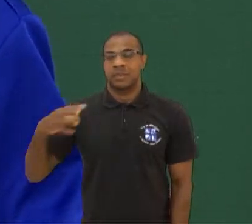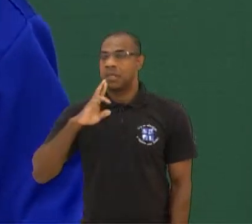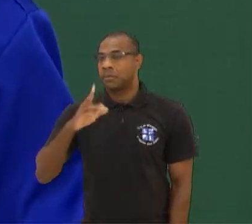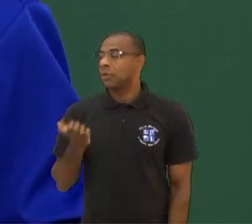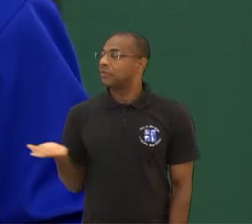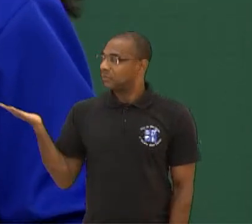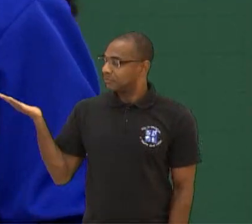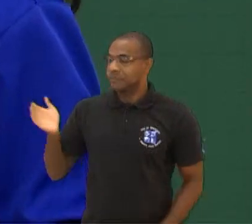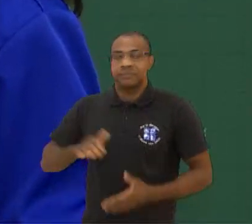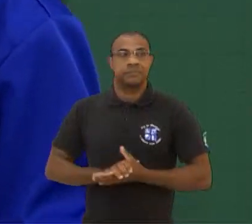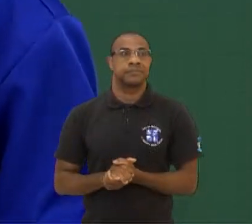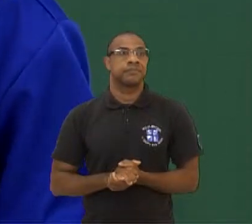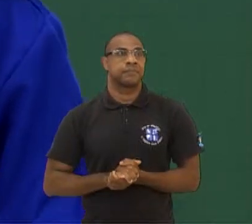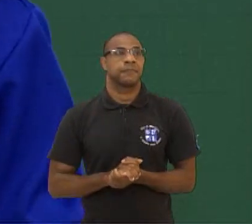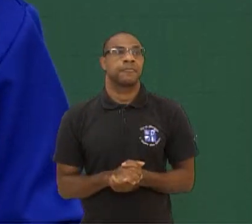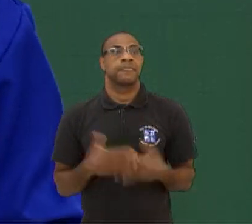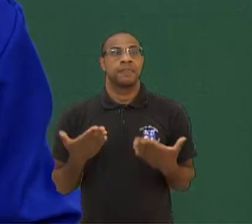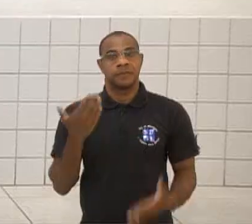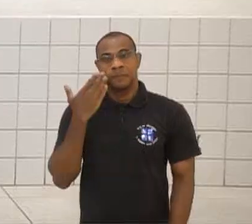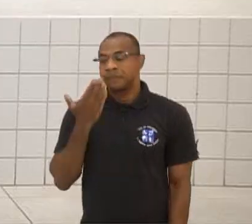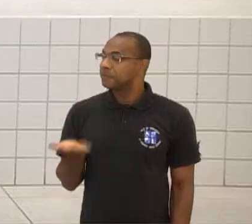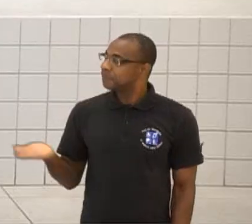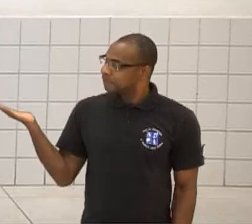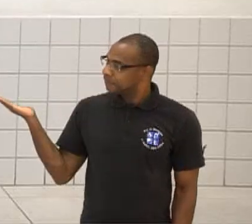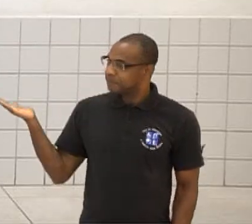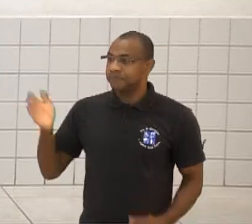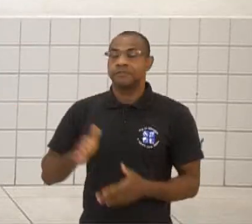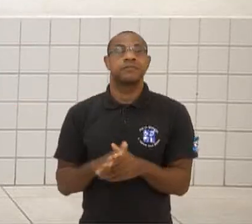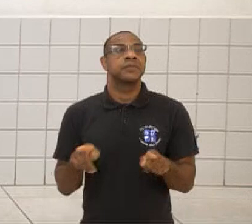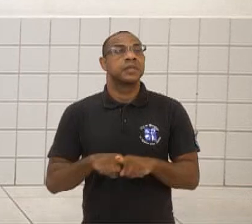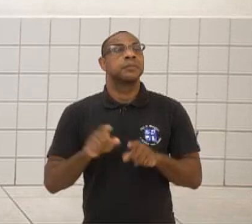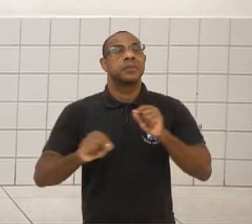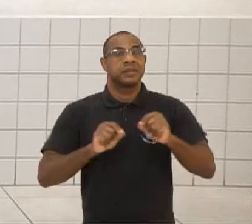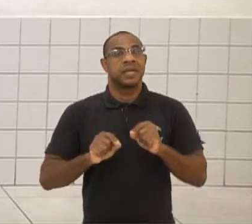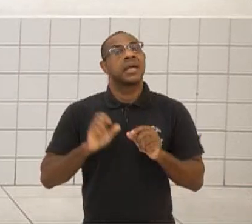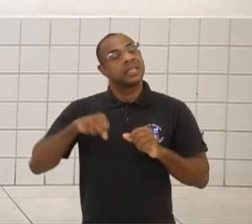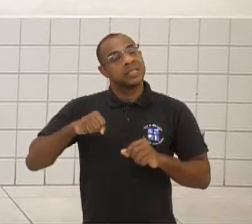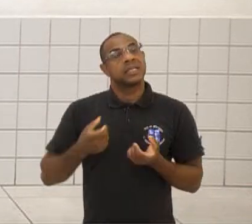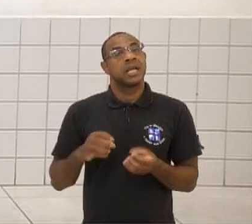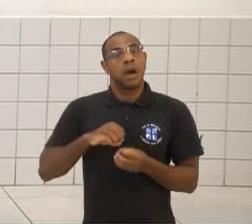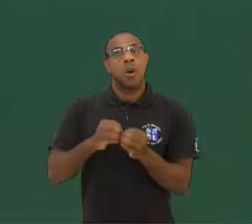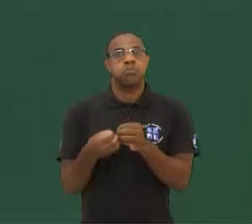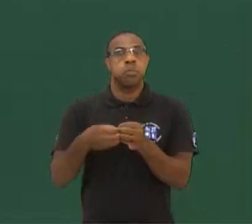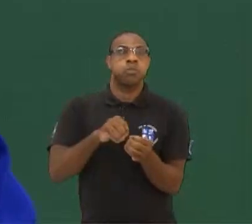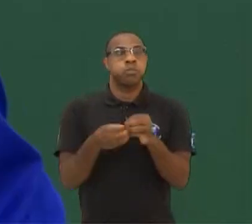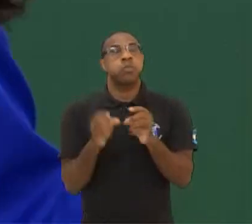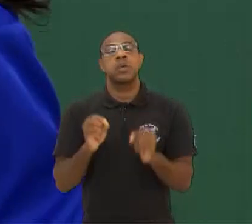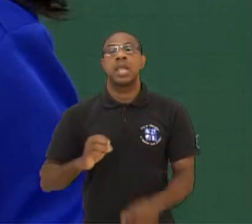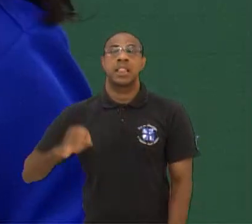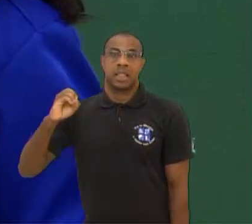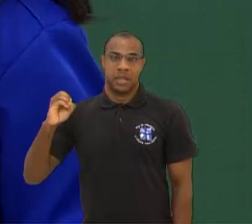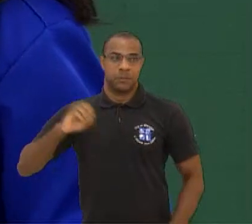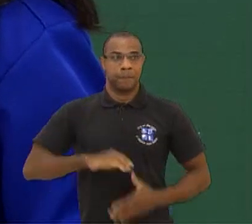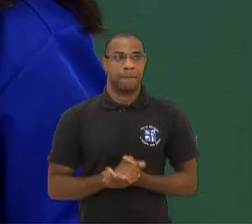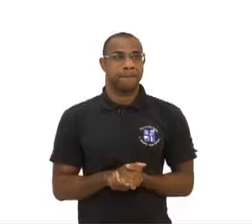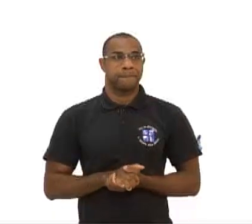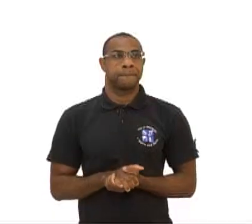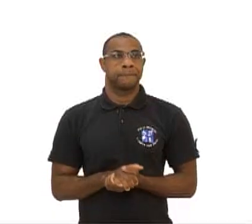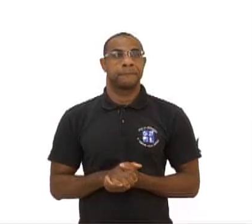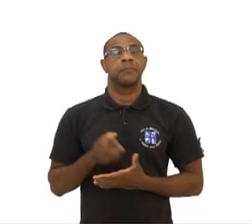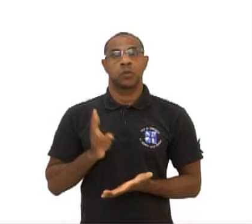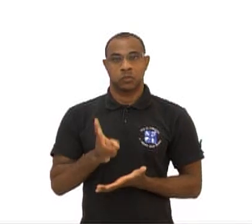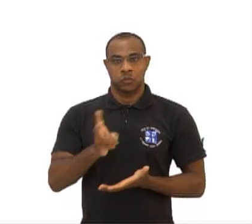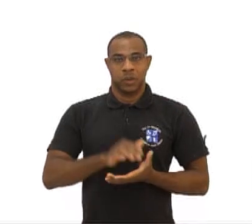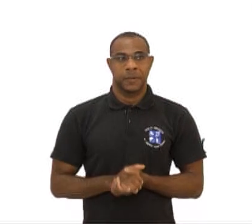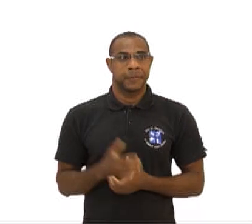6 positivos e temos menos 6 negativo que veio lá do oxigênio, e aí assim a nossa molécula vai ser 0. Ok. Vamos